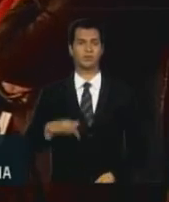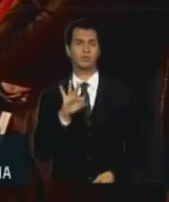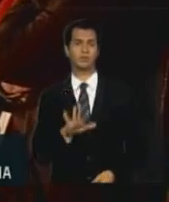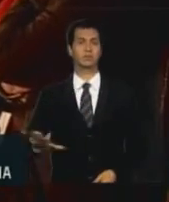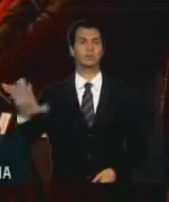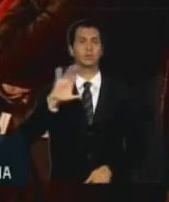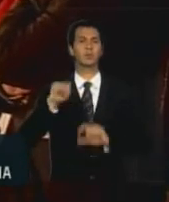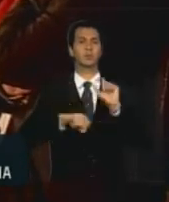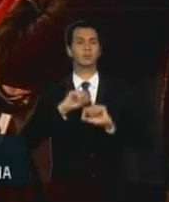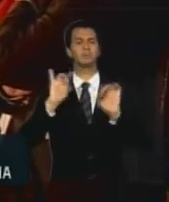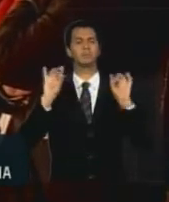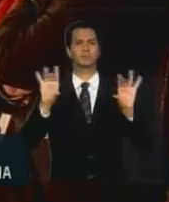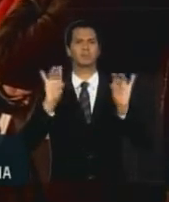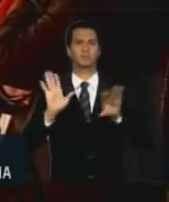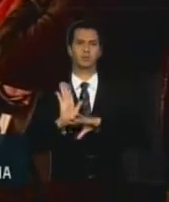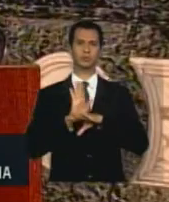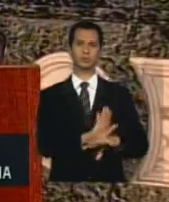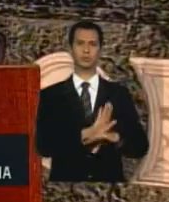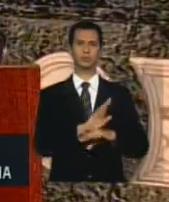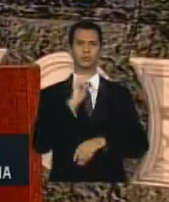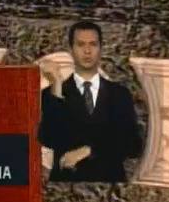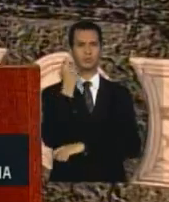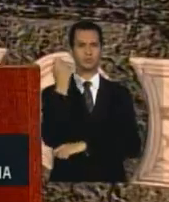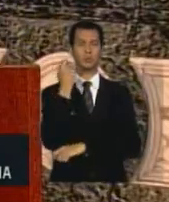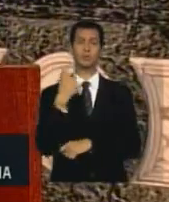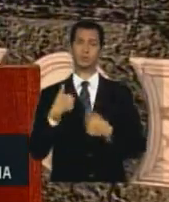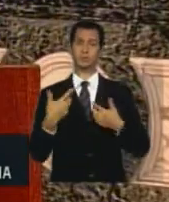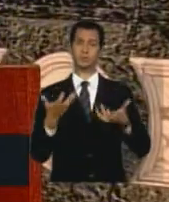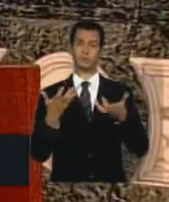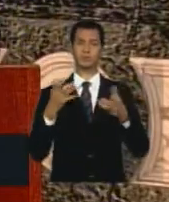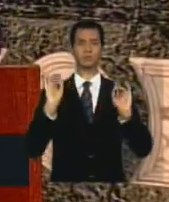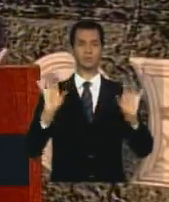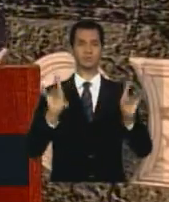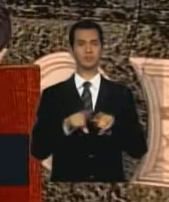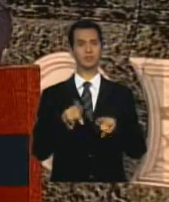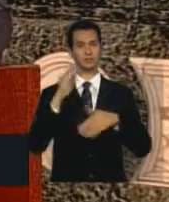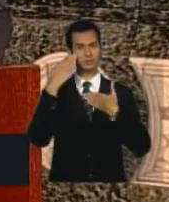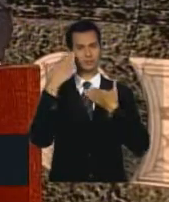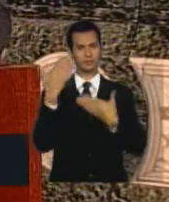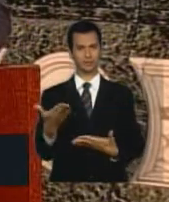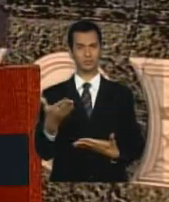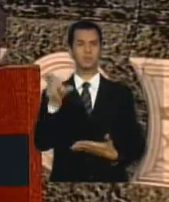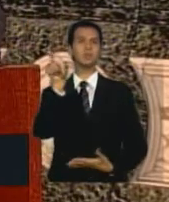Sul. E queria, presidenta, fazer um agradecimento especial